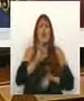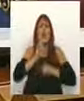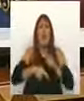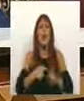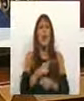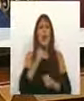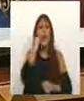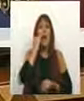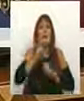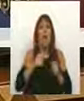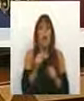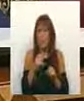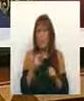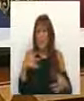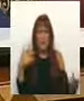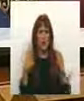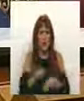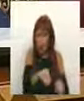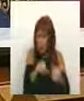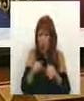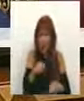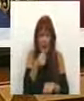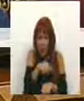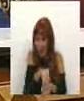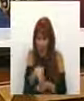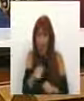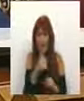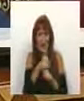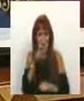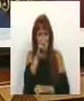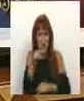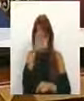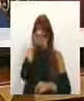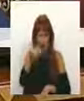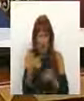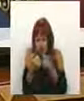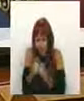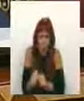Qual é a gravidade da contaminação dos solos e aquíferos da Ilha Teixeira que este governo